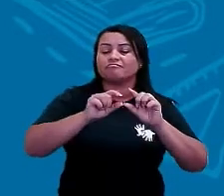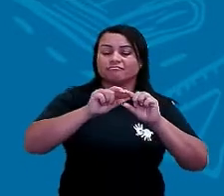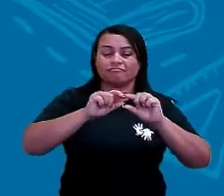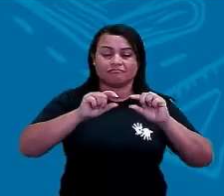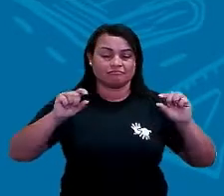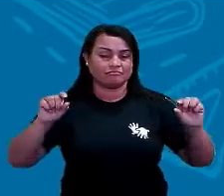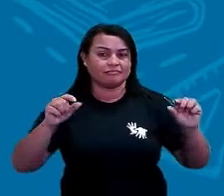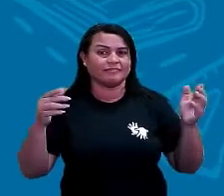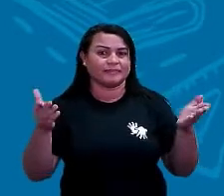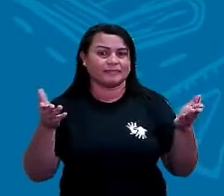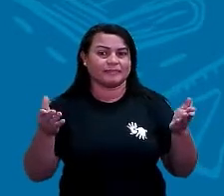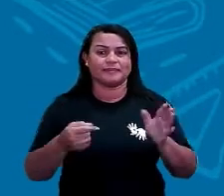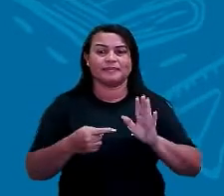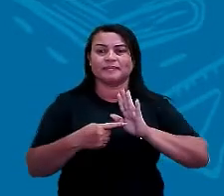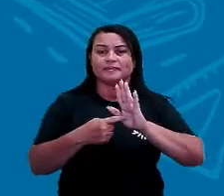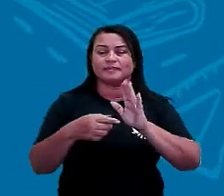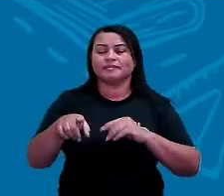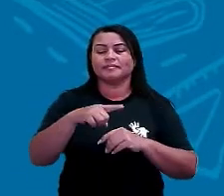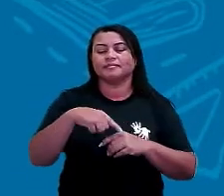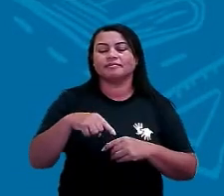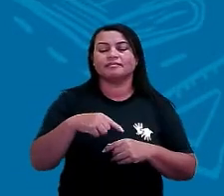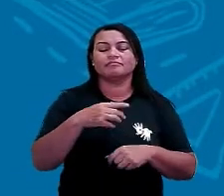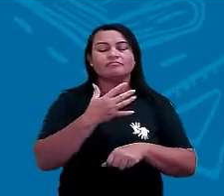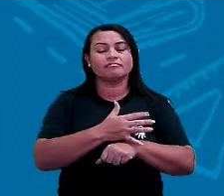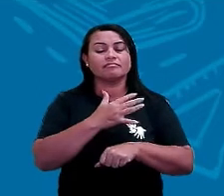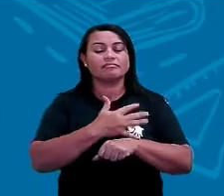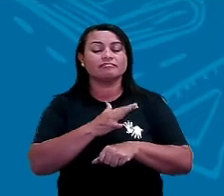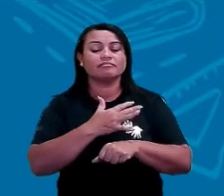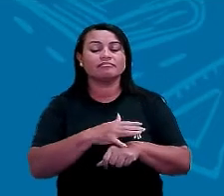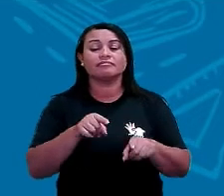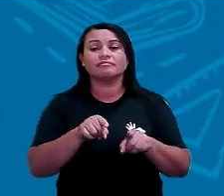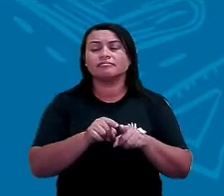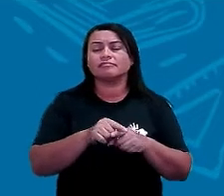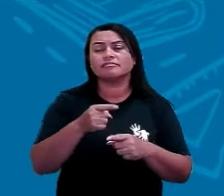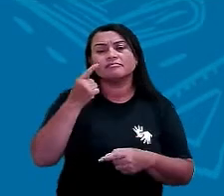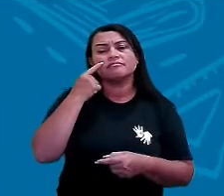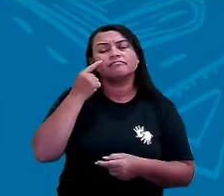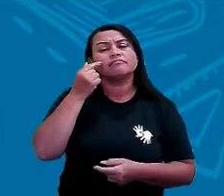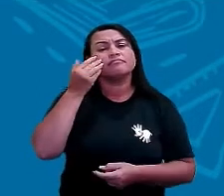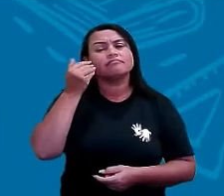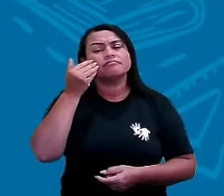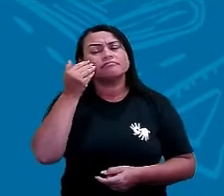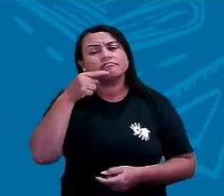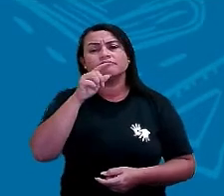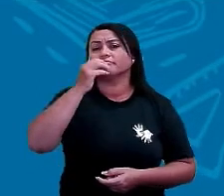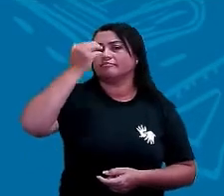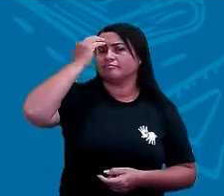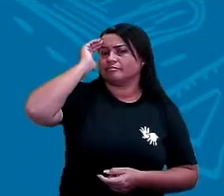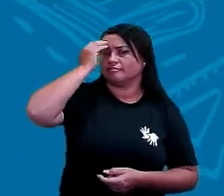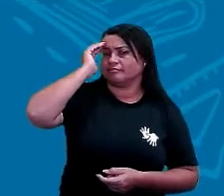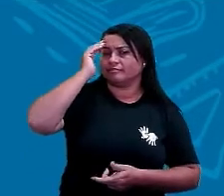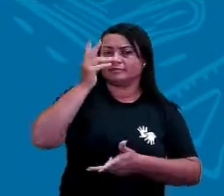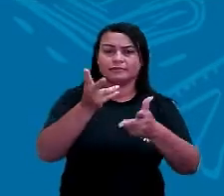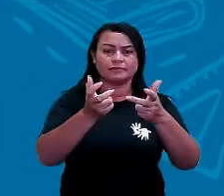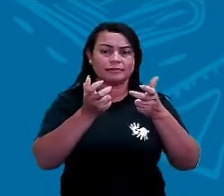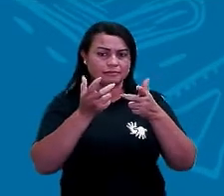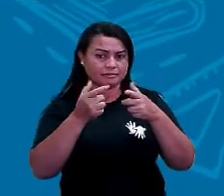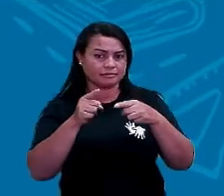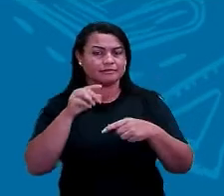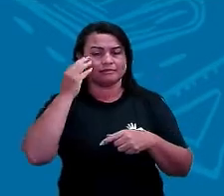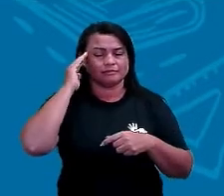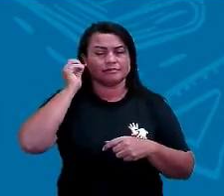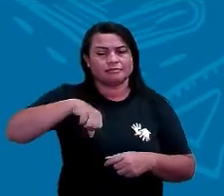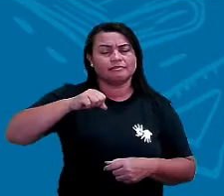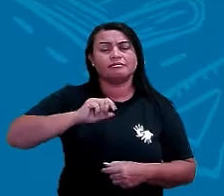eu trouxe para vocês, tá bom? Para a gente praticar e eu ver que aqui vocês estão entendendo, perceber que vocês entenderam ou